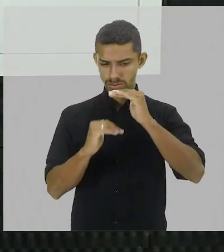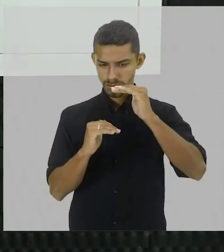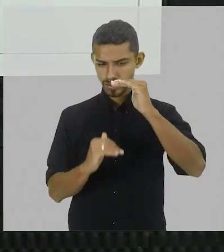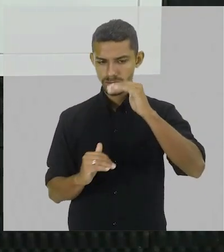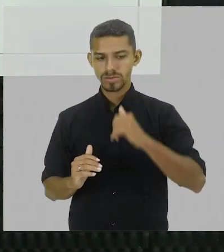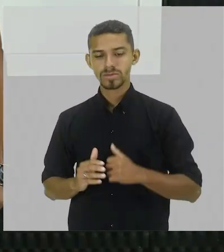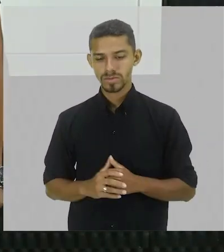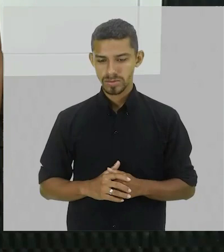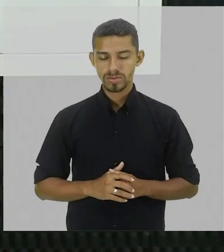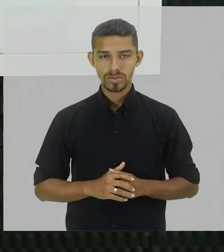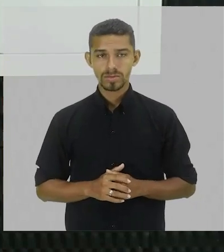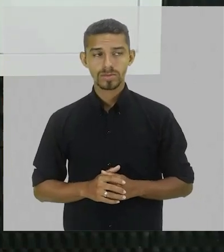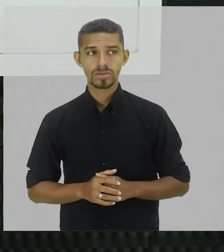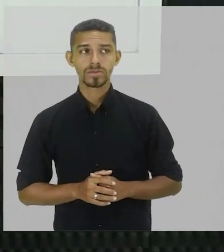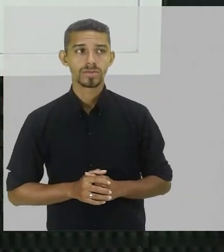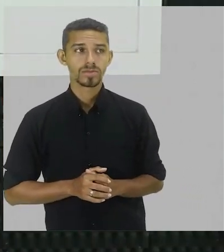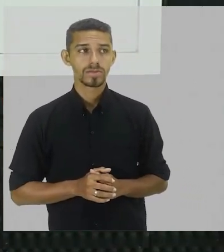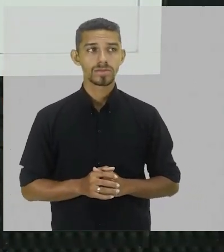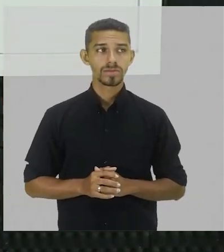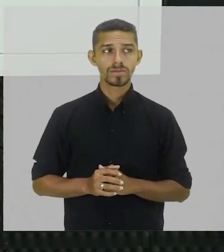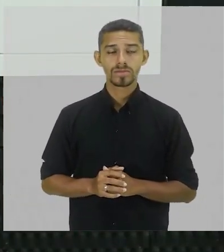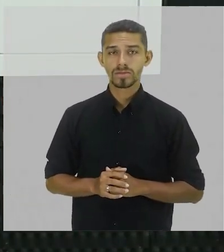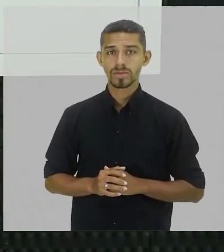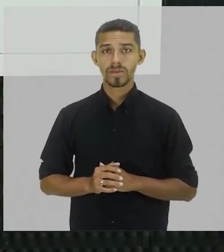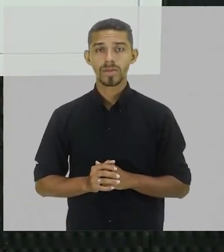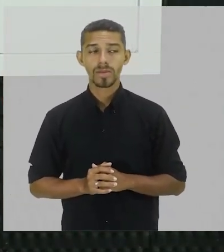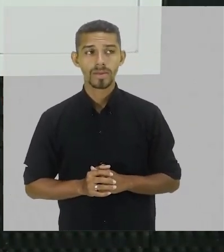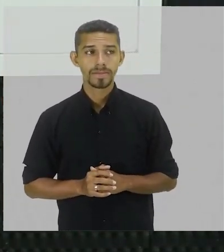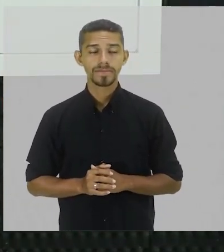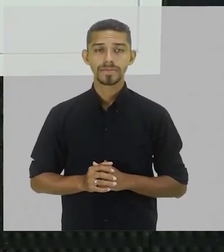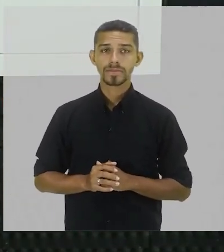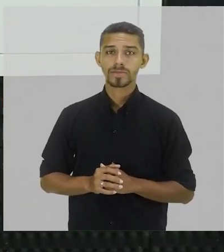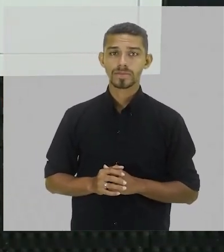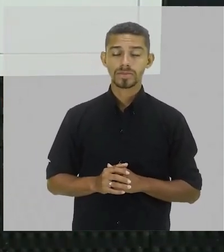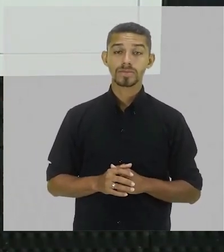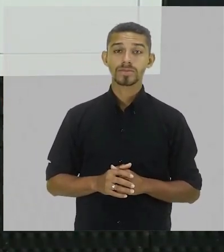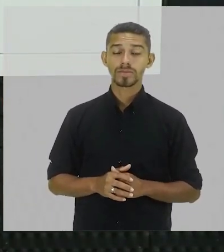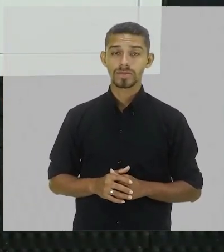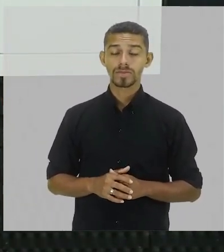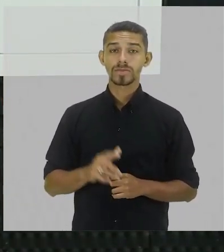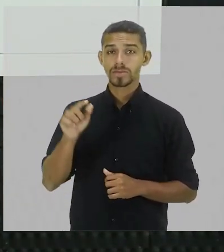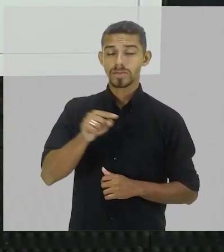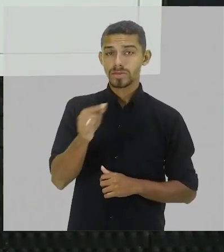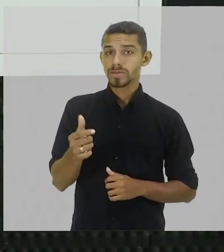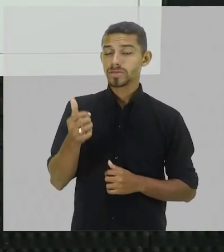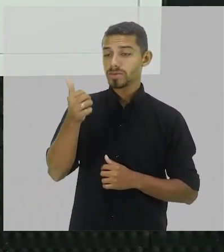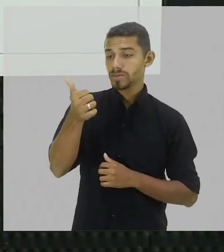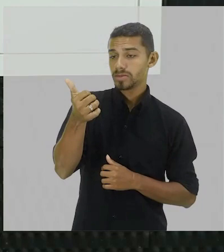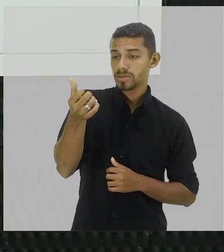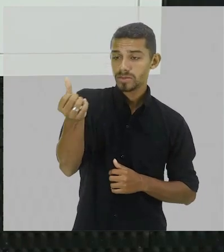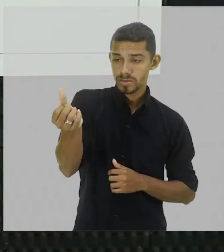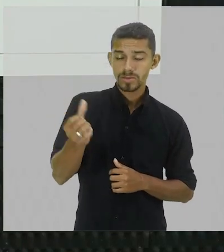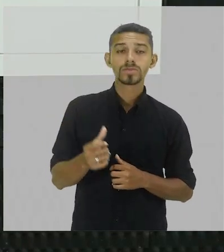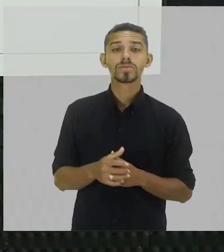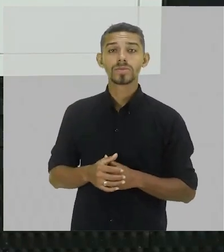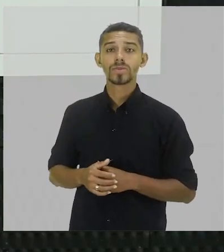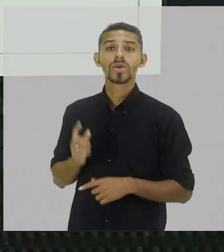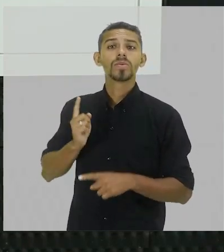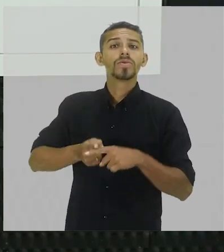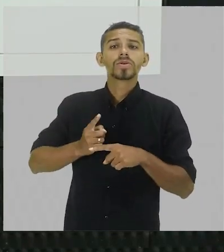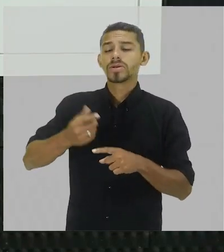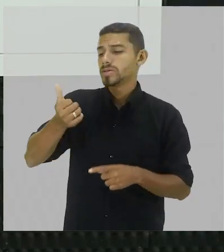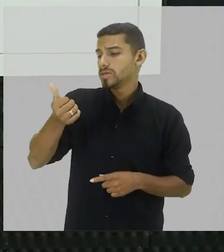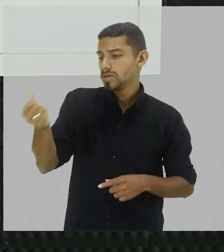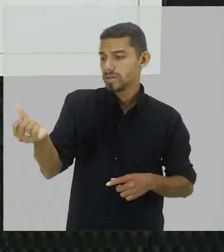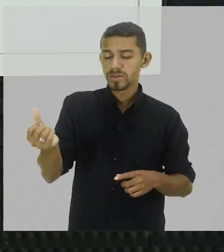grande sacada da questão. Então, aqui eu vou multiplicar isso aqui por 16, que é minha altura. Ó. Tá? Então,